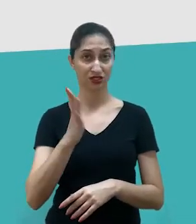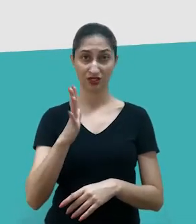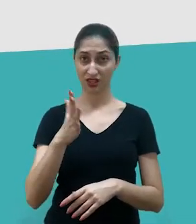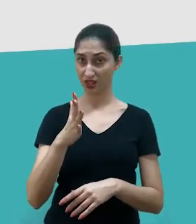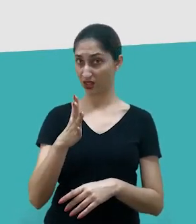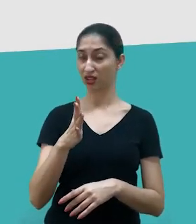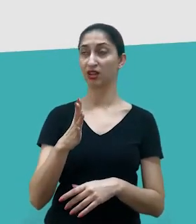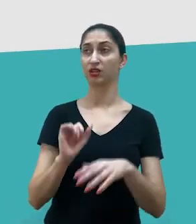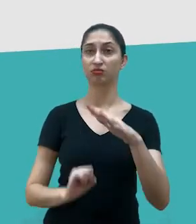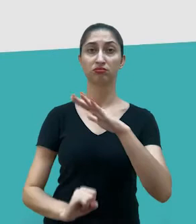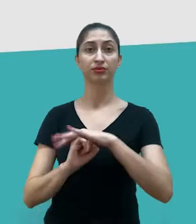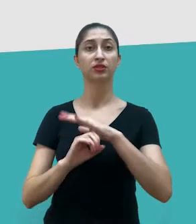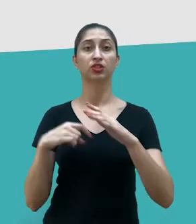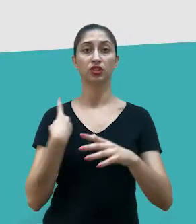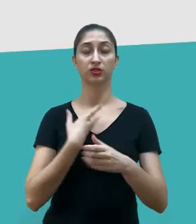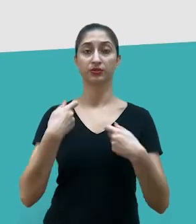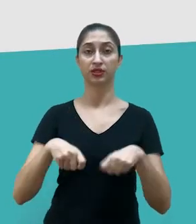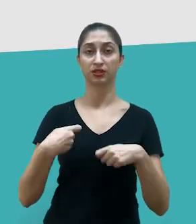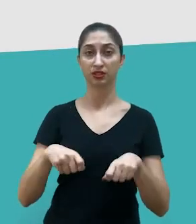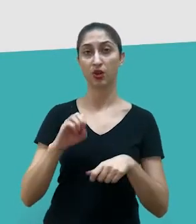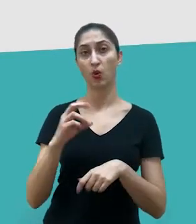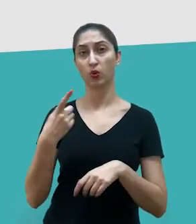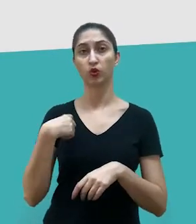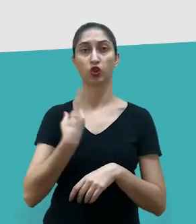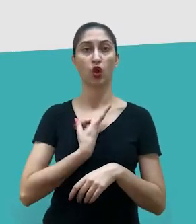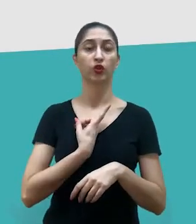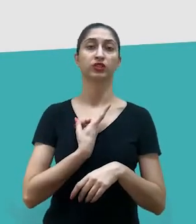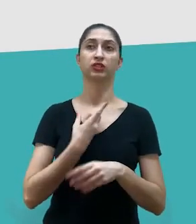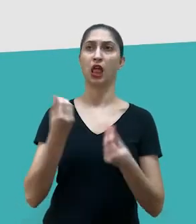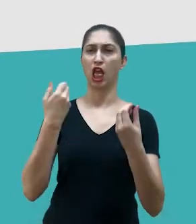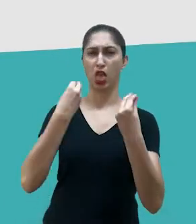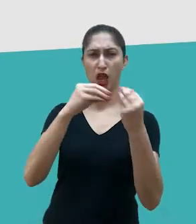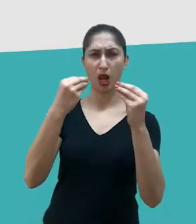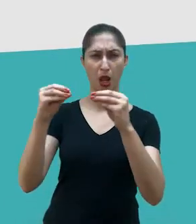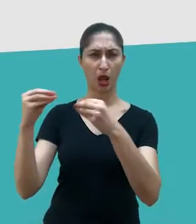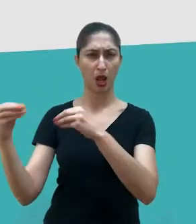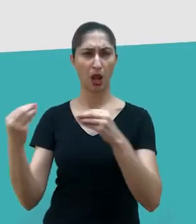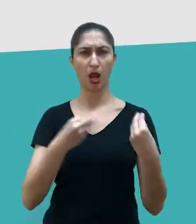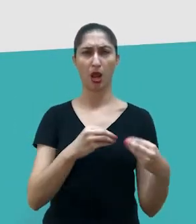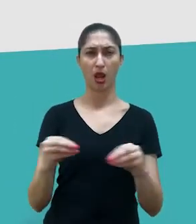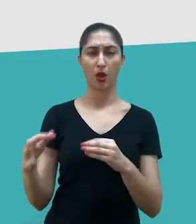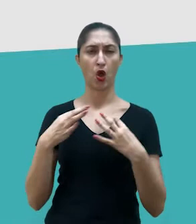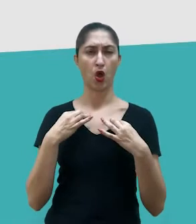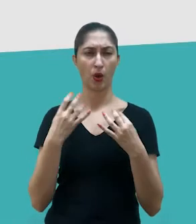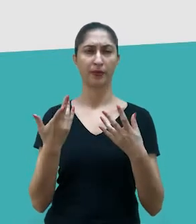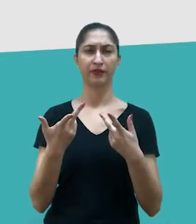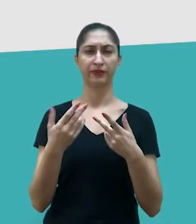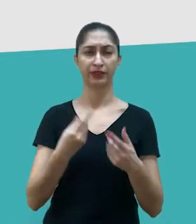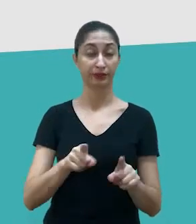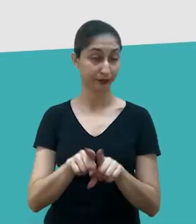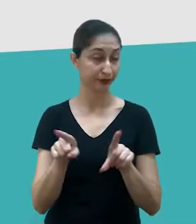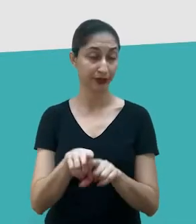nossas necessidades, ou nós estamos abarrotando os nossos guarda-roupas e as nossas vidas de coisas